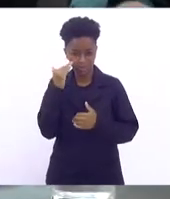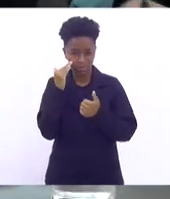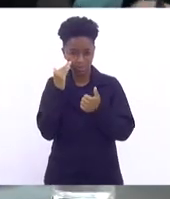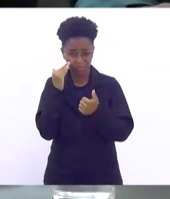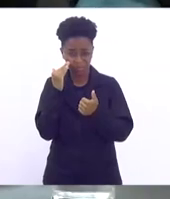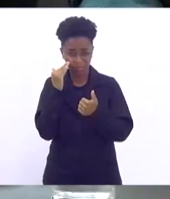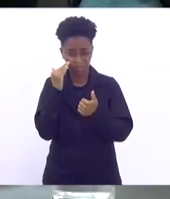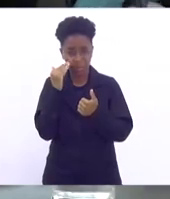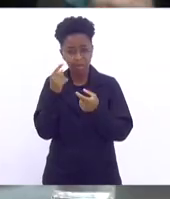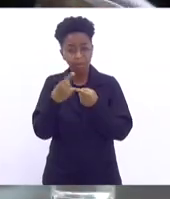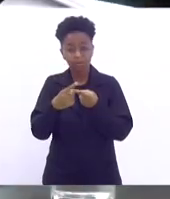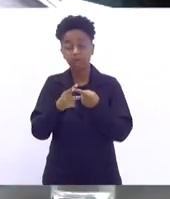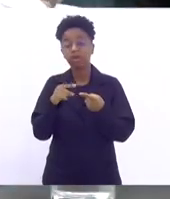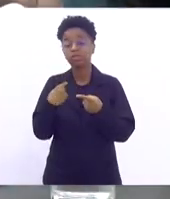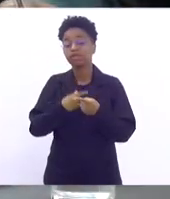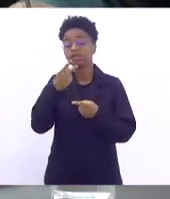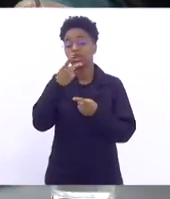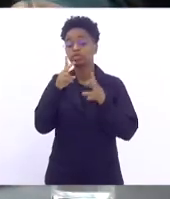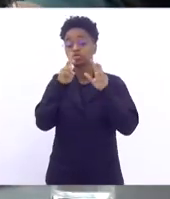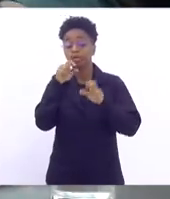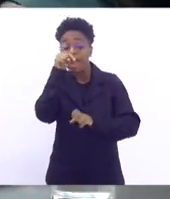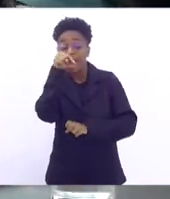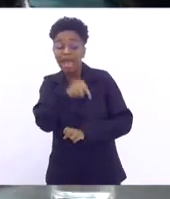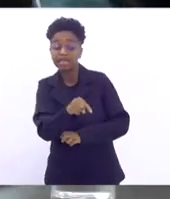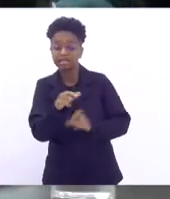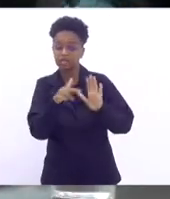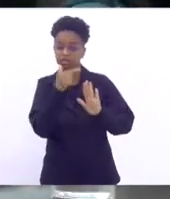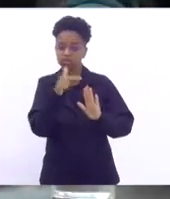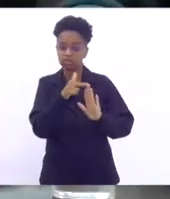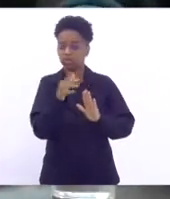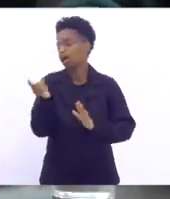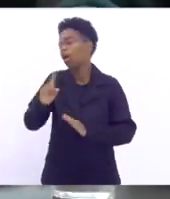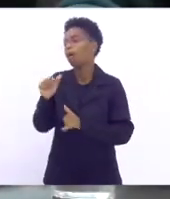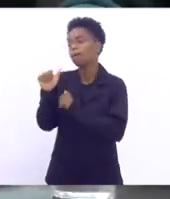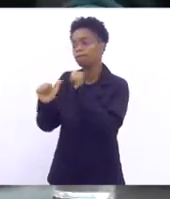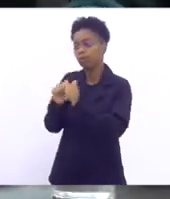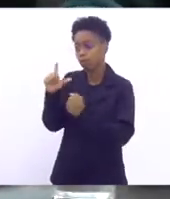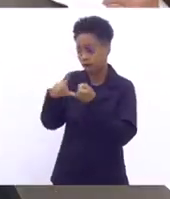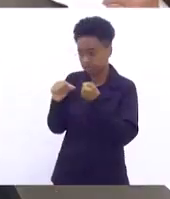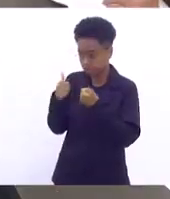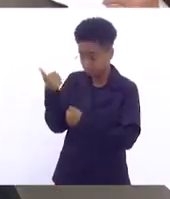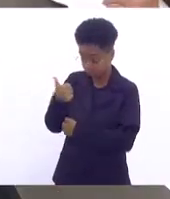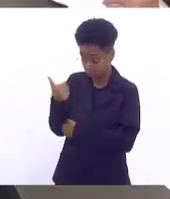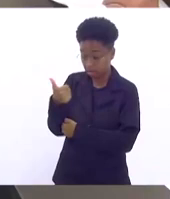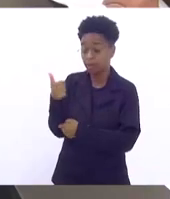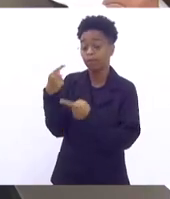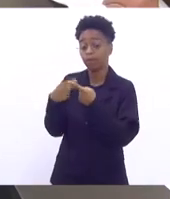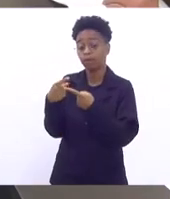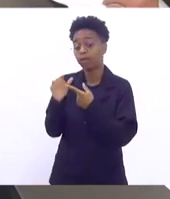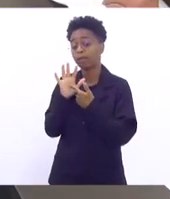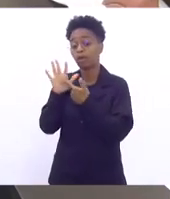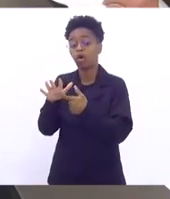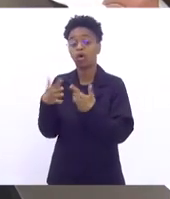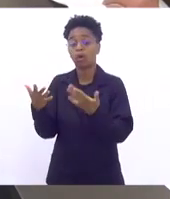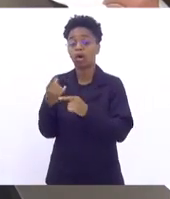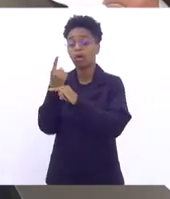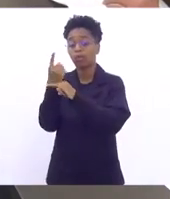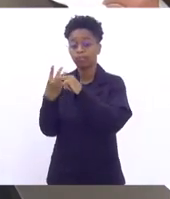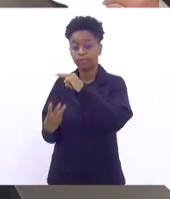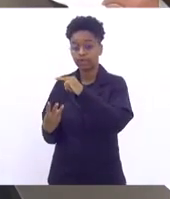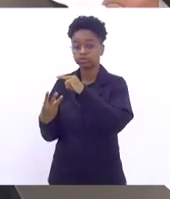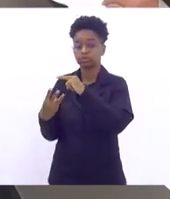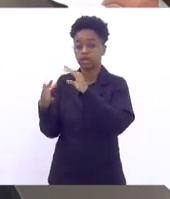você tá se referindo a esta resolução altera o artigo primeiro que define o critério de um terço para